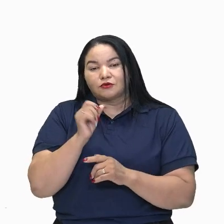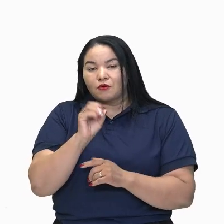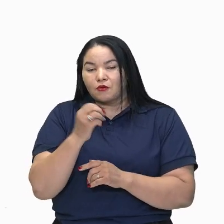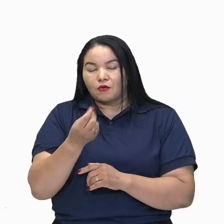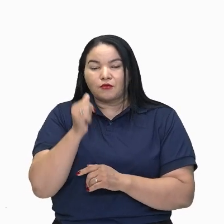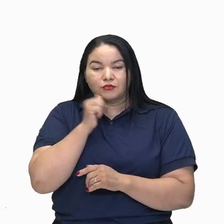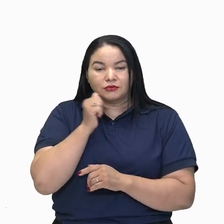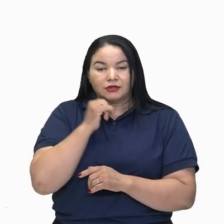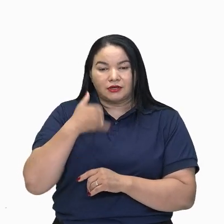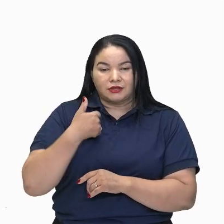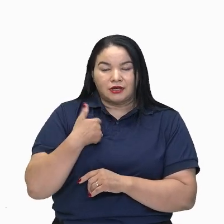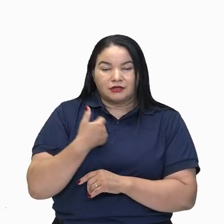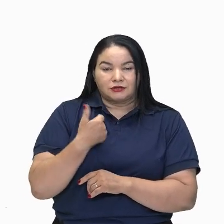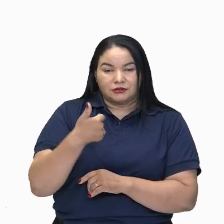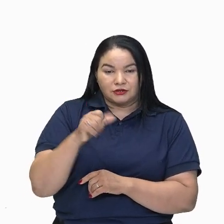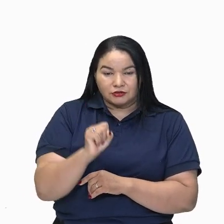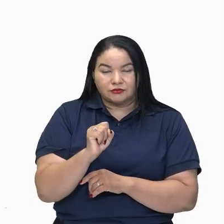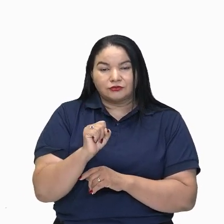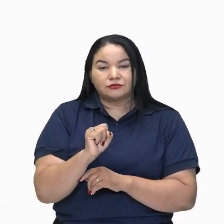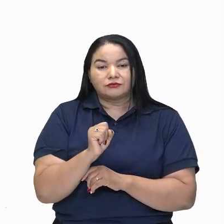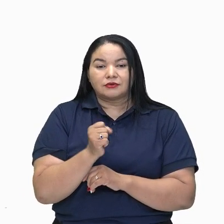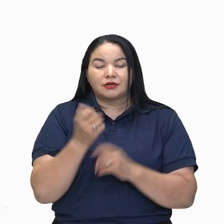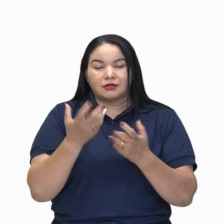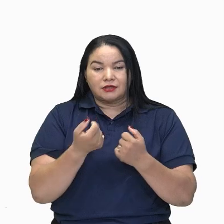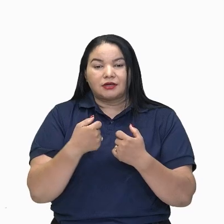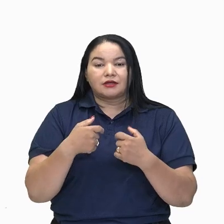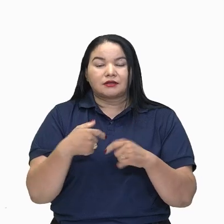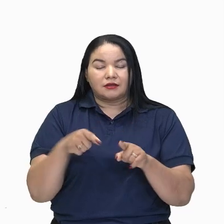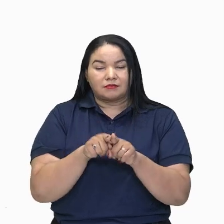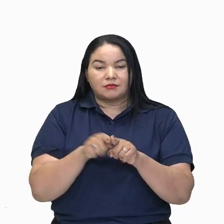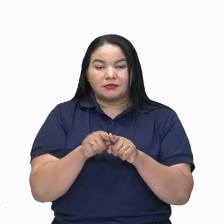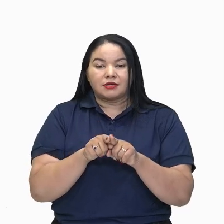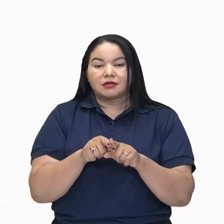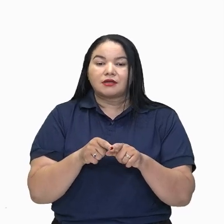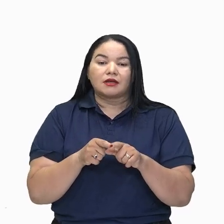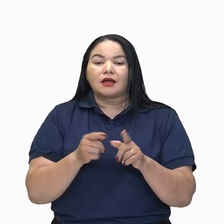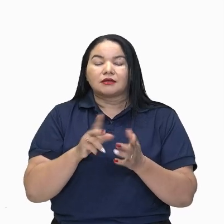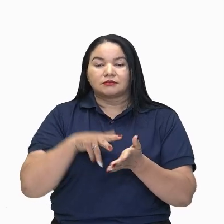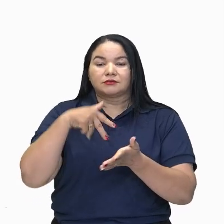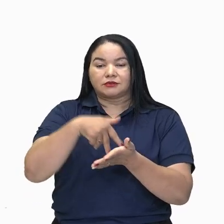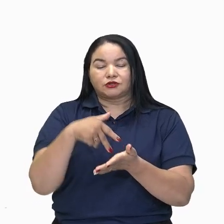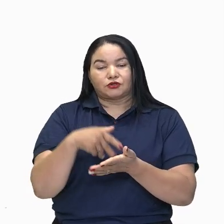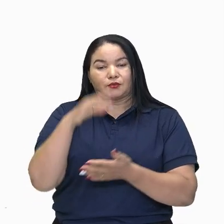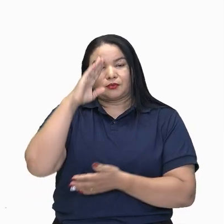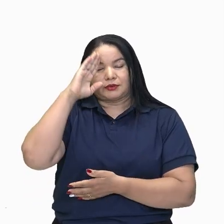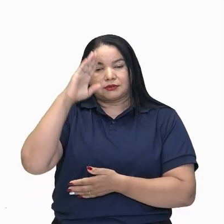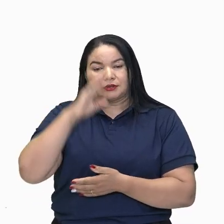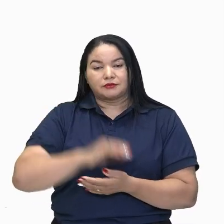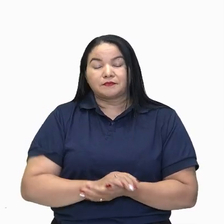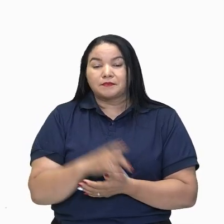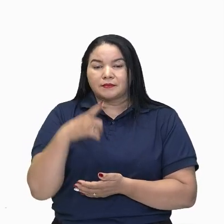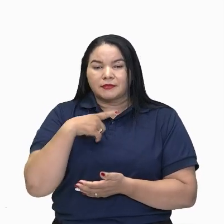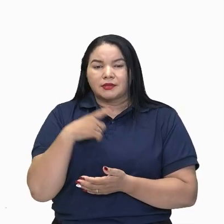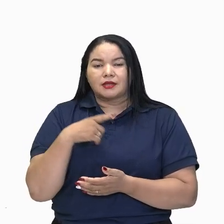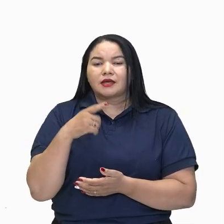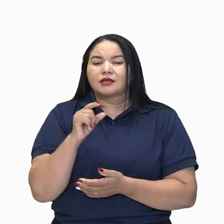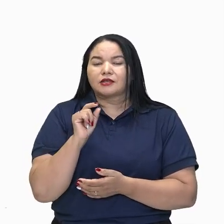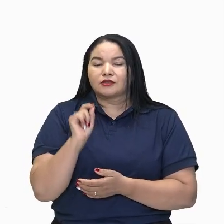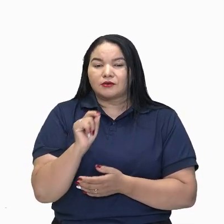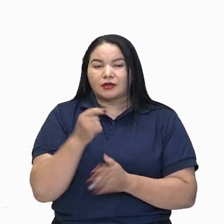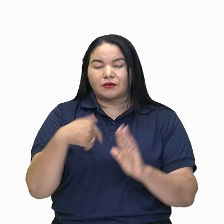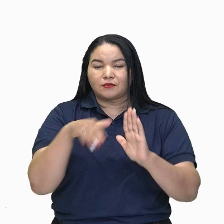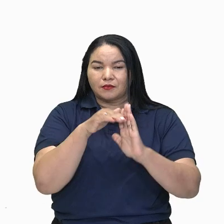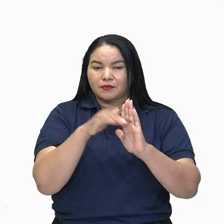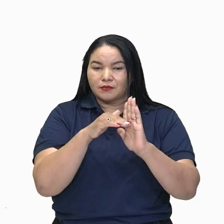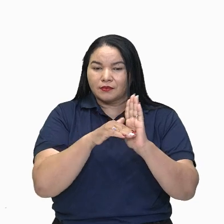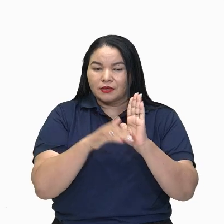a servir o Exército, né? É claro que tem todo um critério,